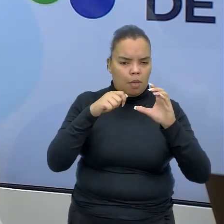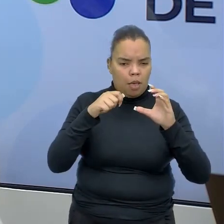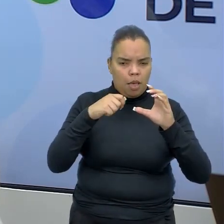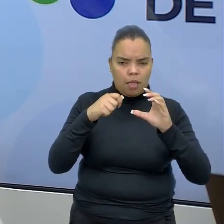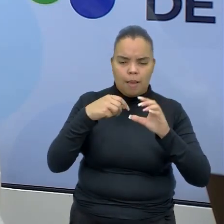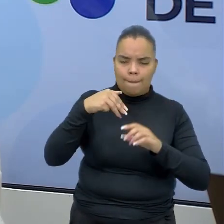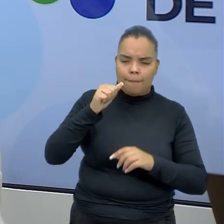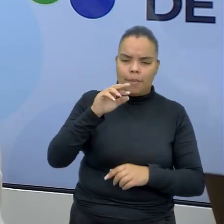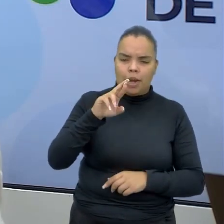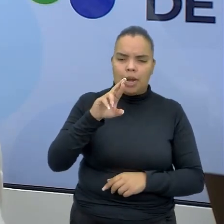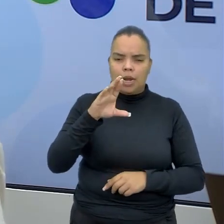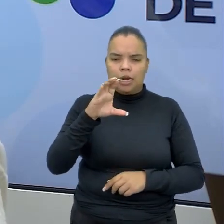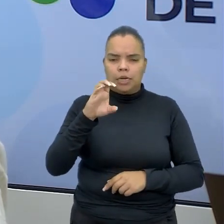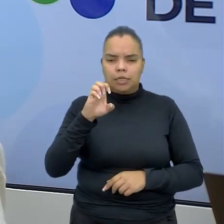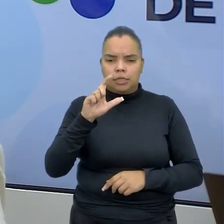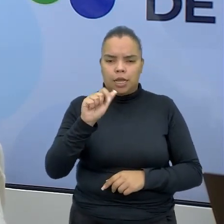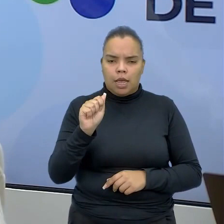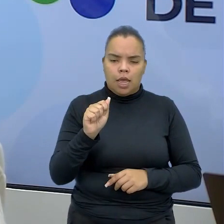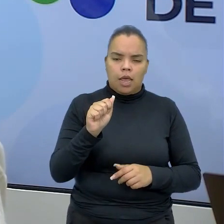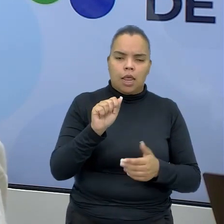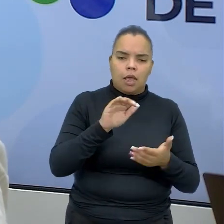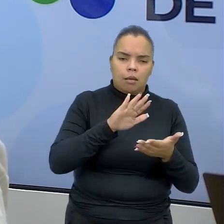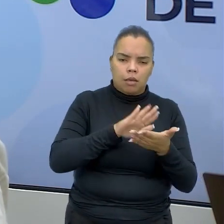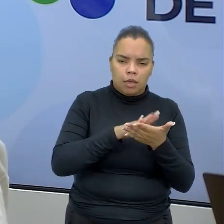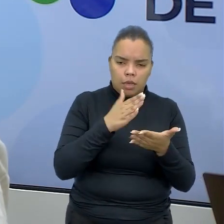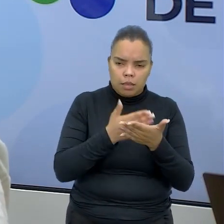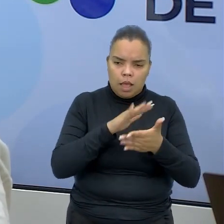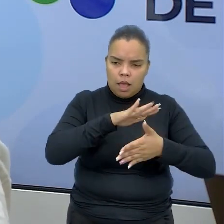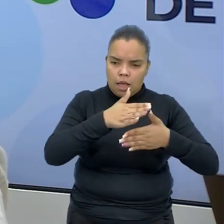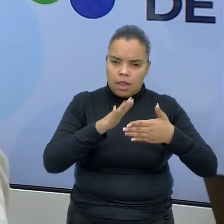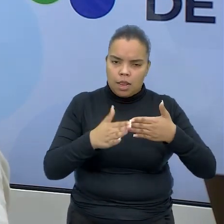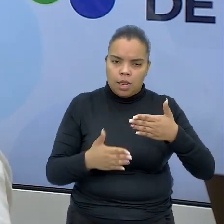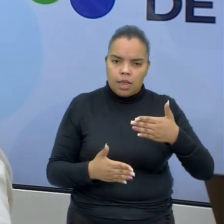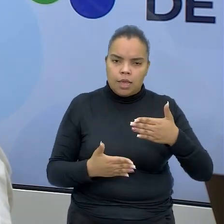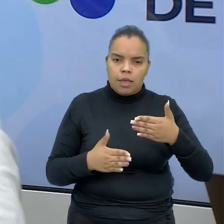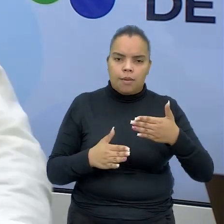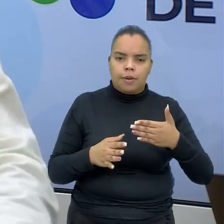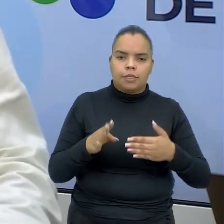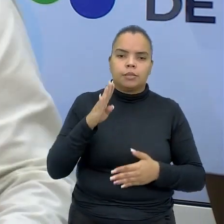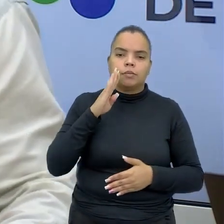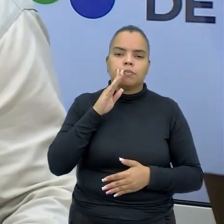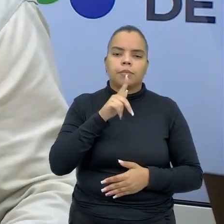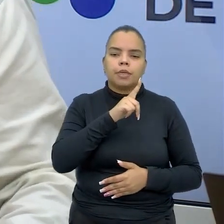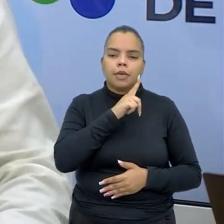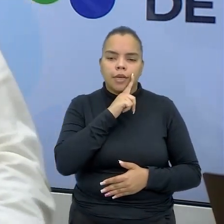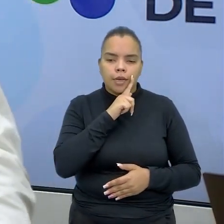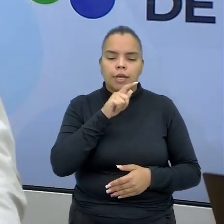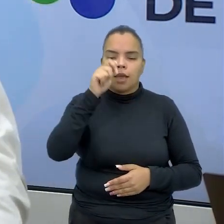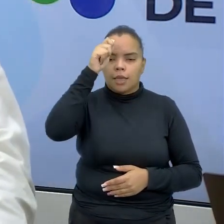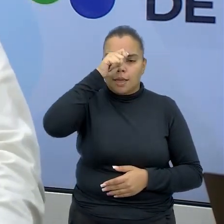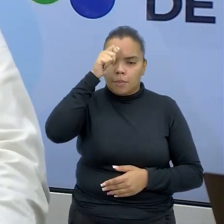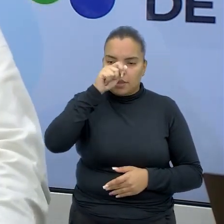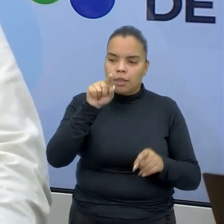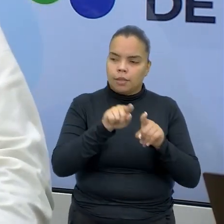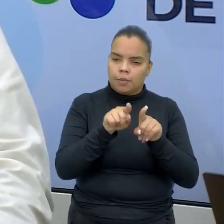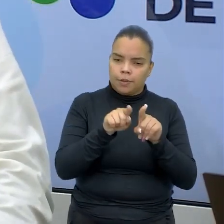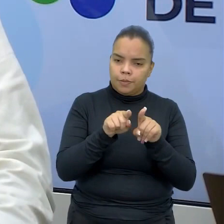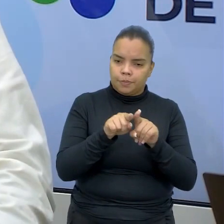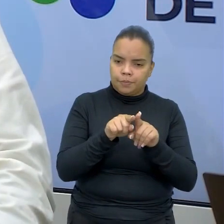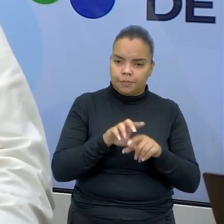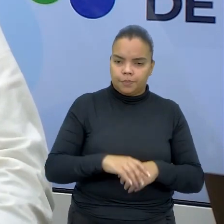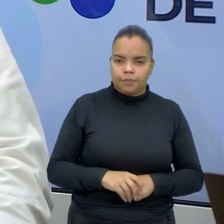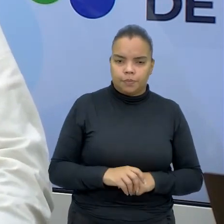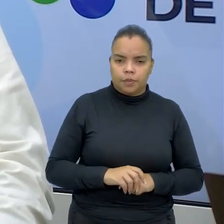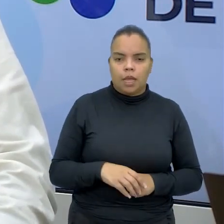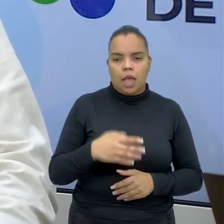a Marcela e Libras a Bianca e a Amanda, né? E eu também vou me despedindo, né? Agradeço aos professores que estão